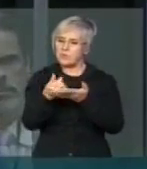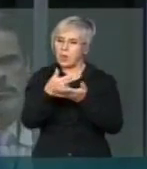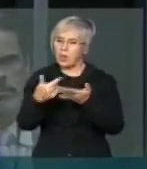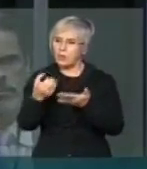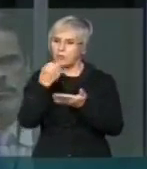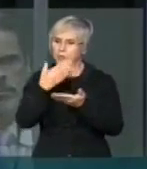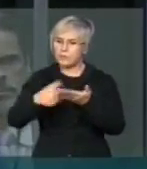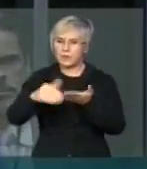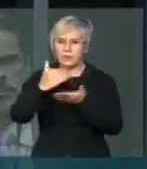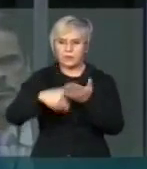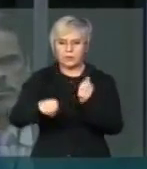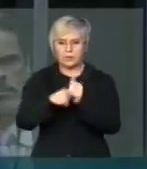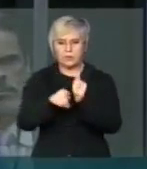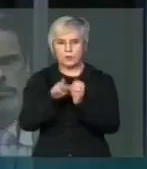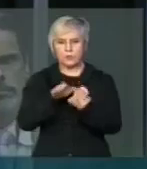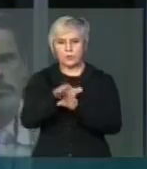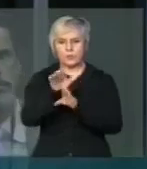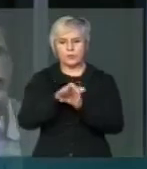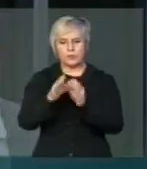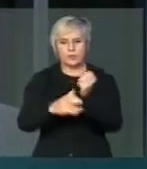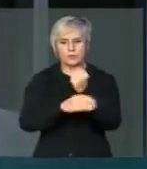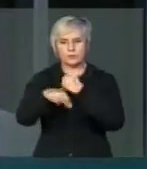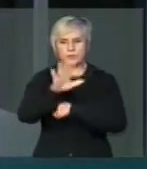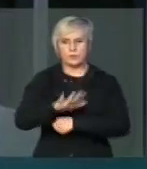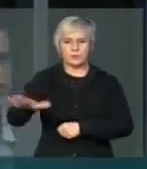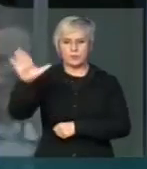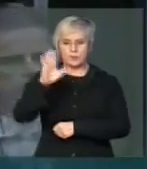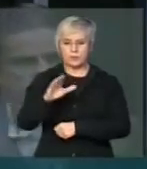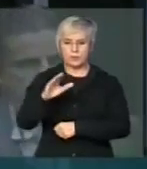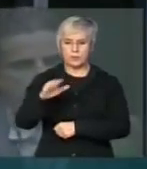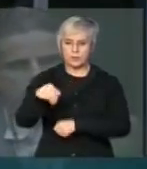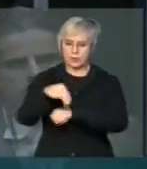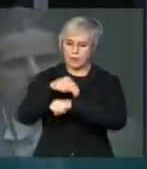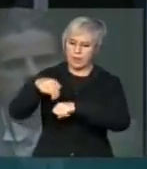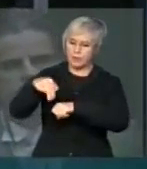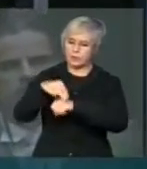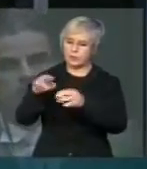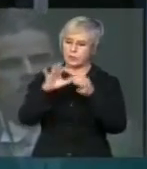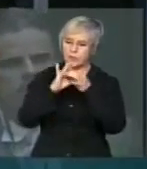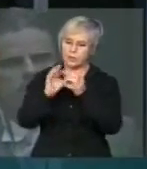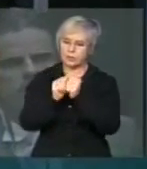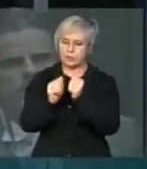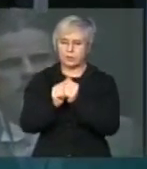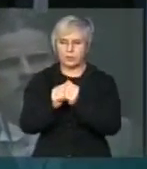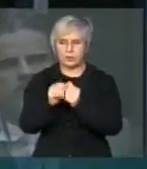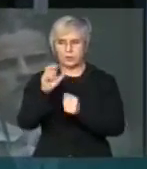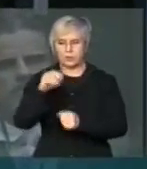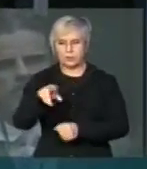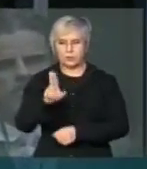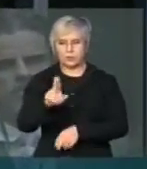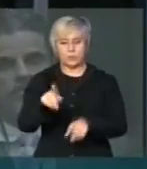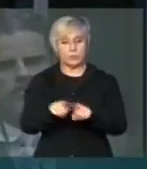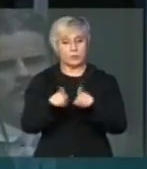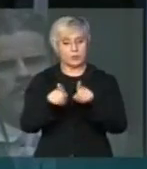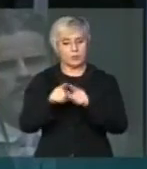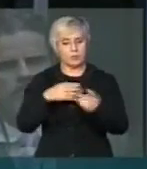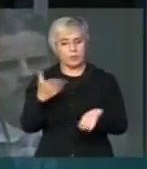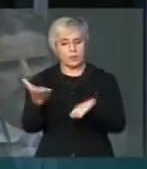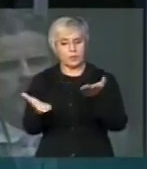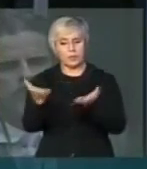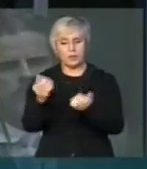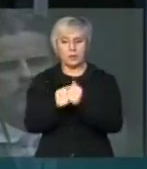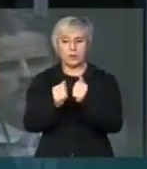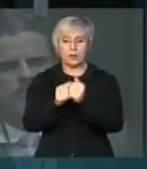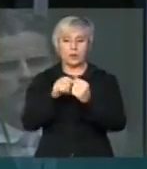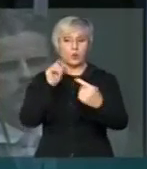decorrência da resolução do Conselho de Segurança Nacional das Nações Unidas. O texto da inovação legislativa confere um perfeito equilíbrio entre o